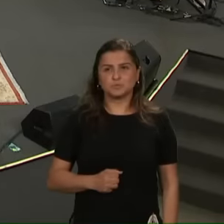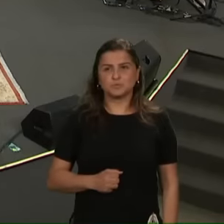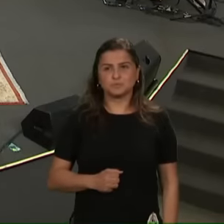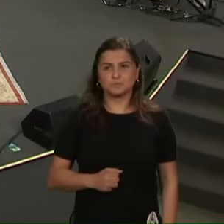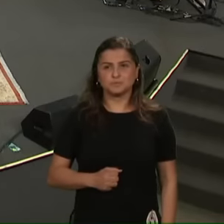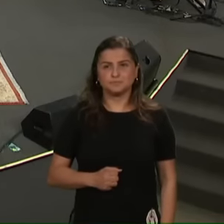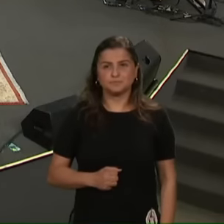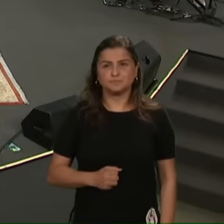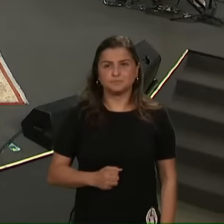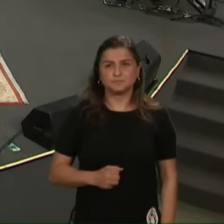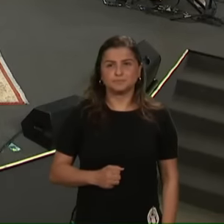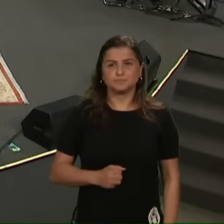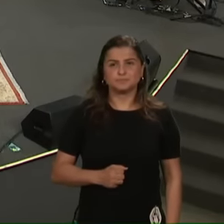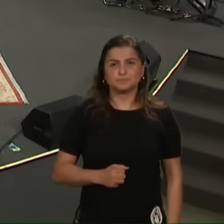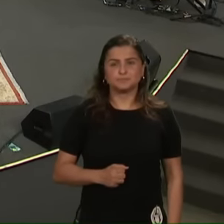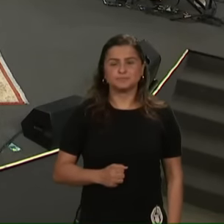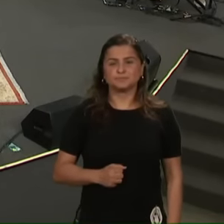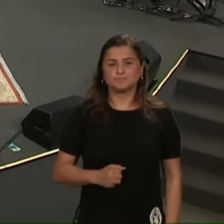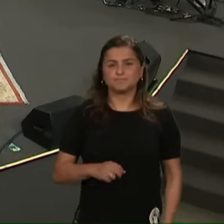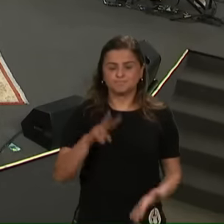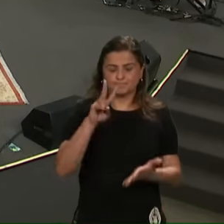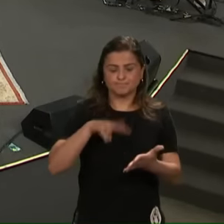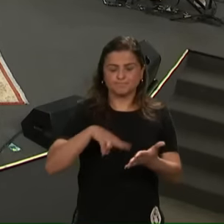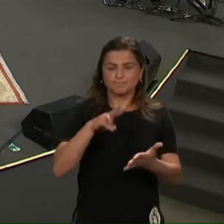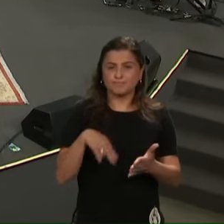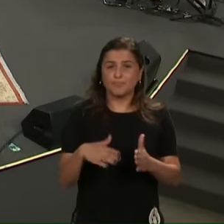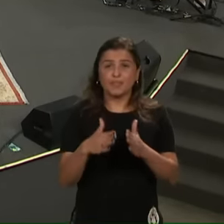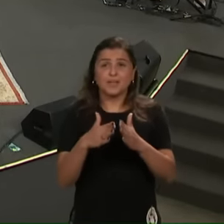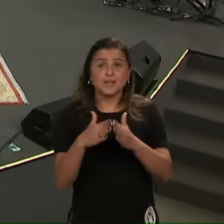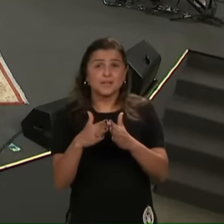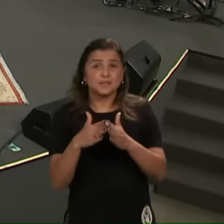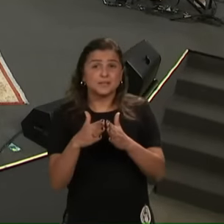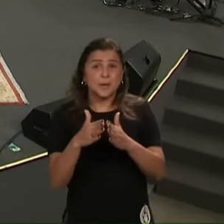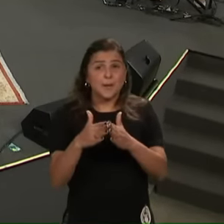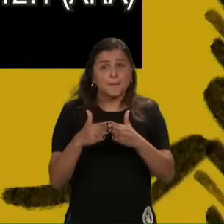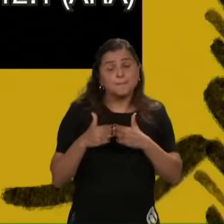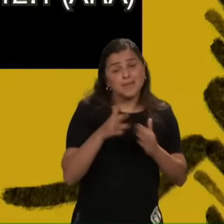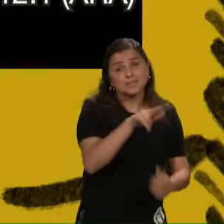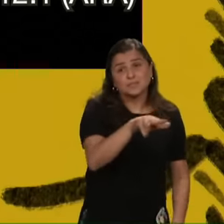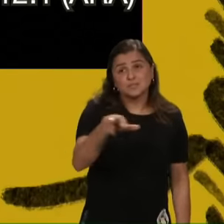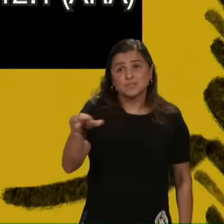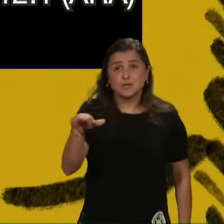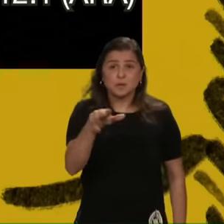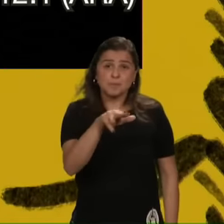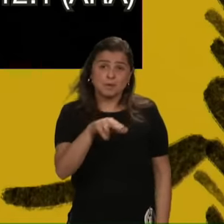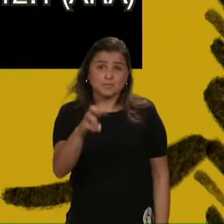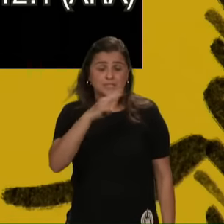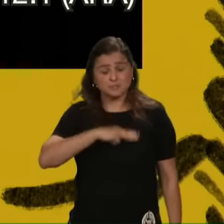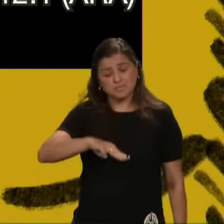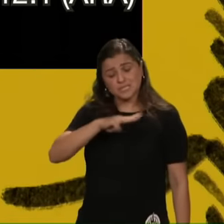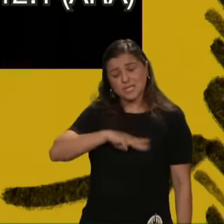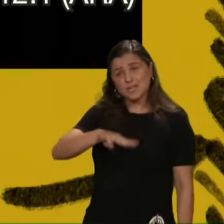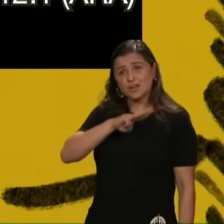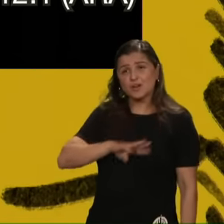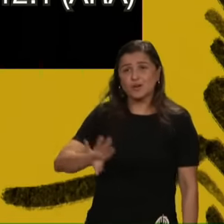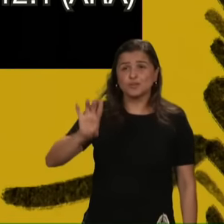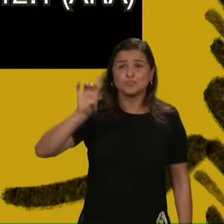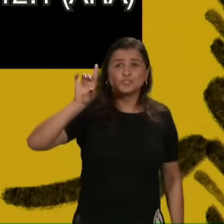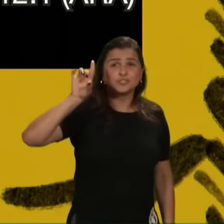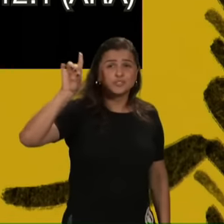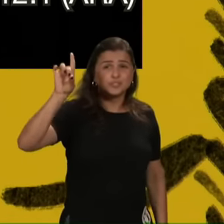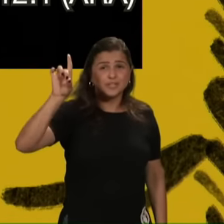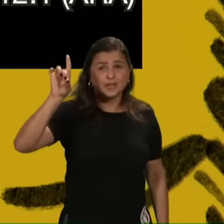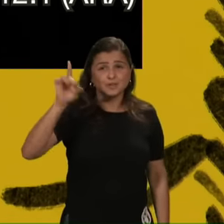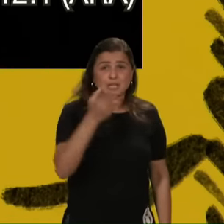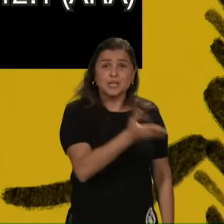diz assim, olha o culto: rogo-vos, pois, irmãos, pelas misericórdias de Deus, que apresenteis o